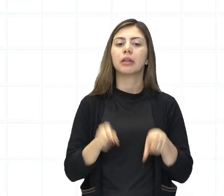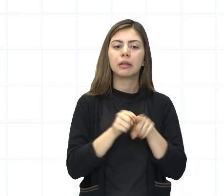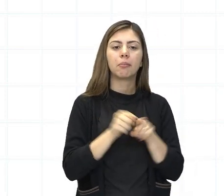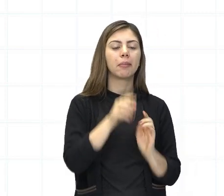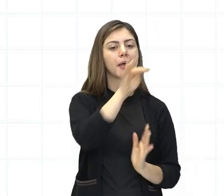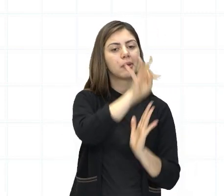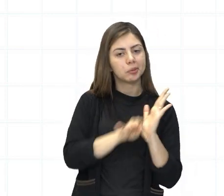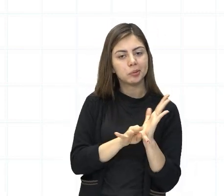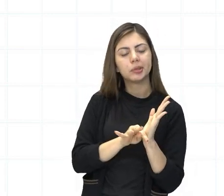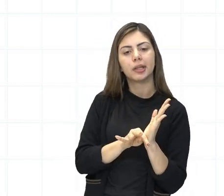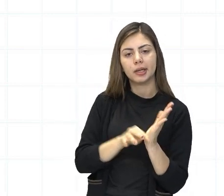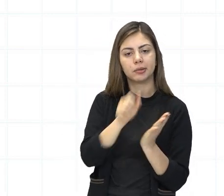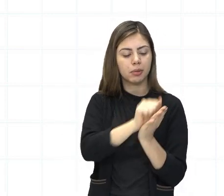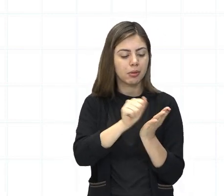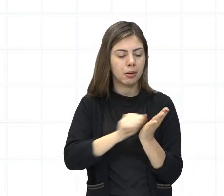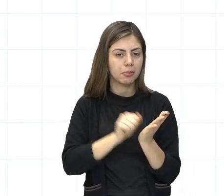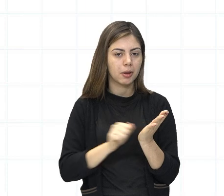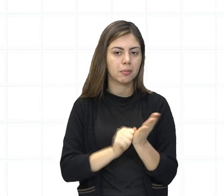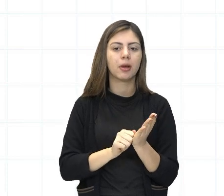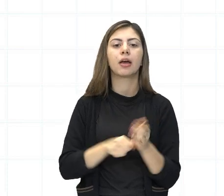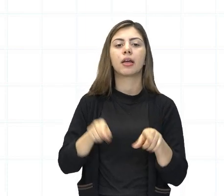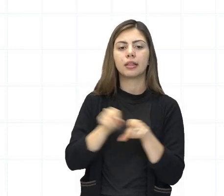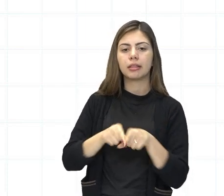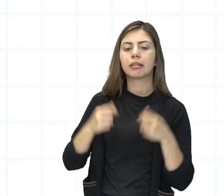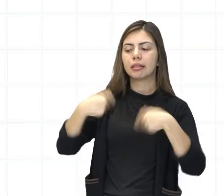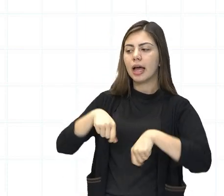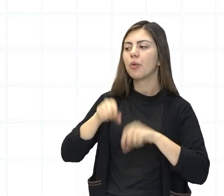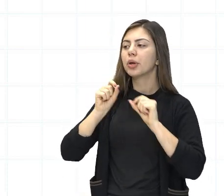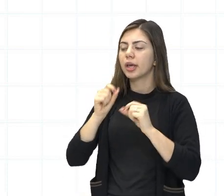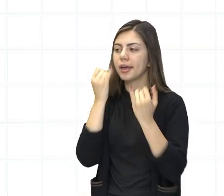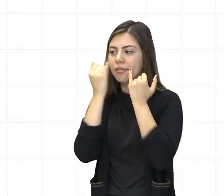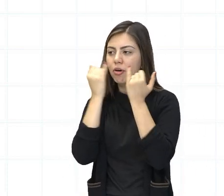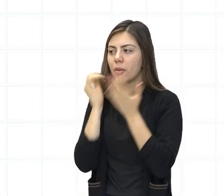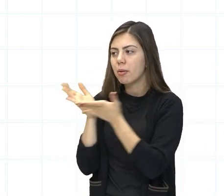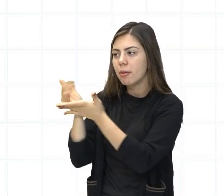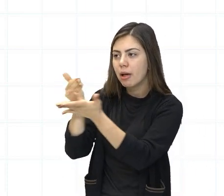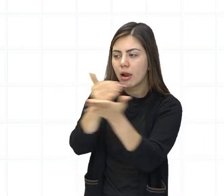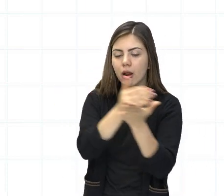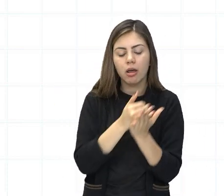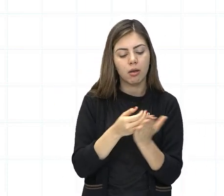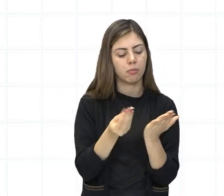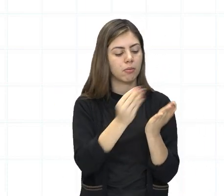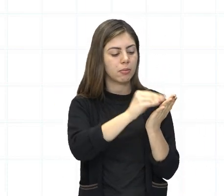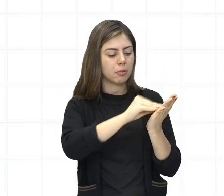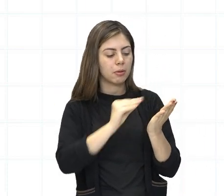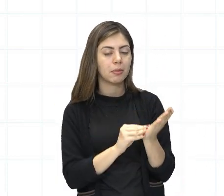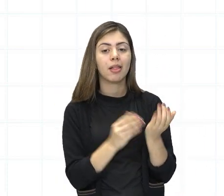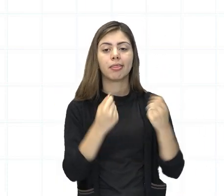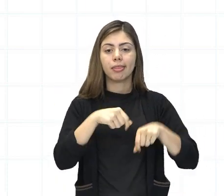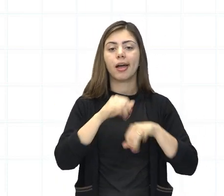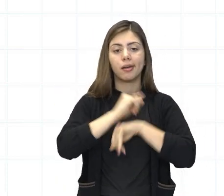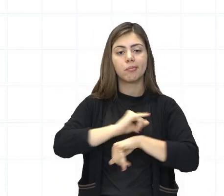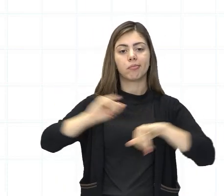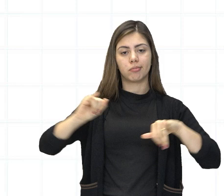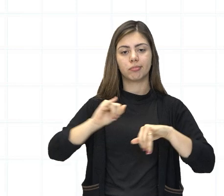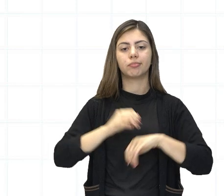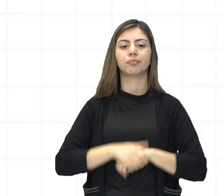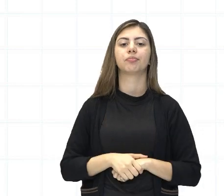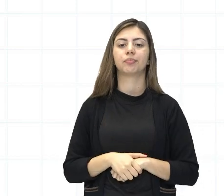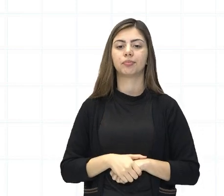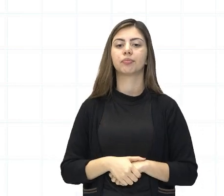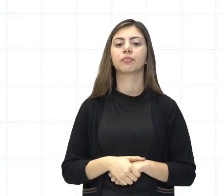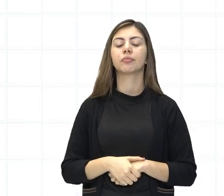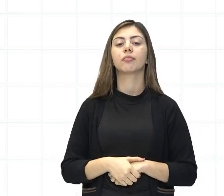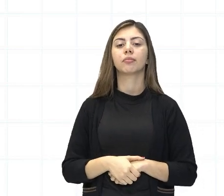texto autônomo, quanto como instrumento de coleta de informações para serem incorporadas a notícias.